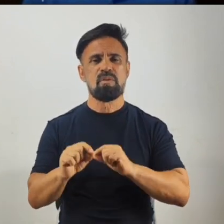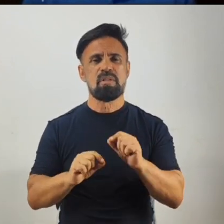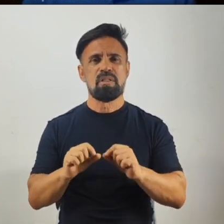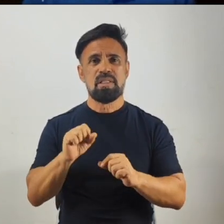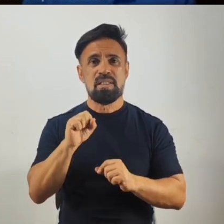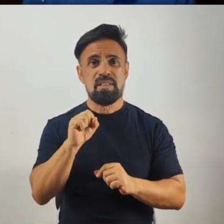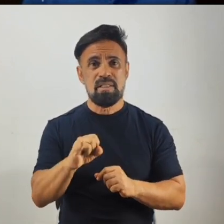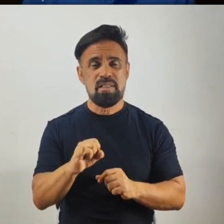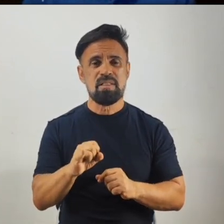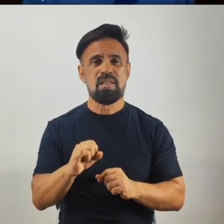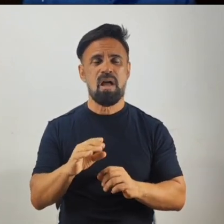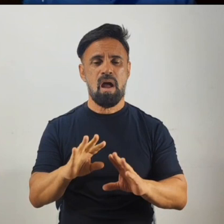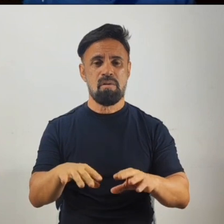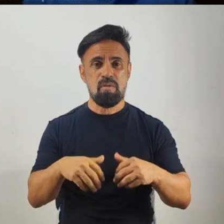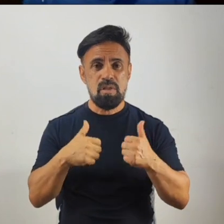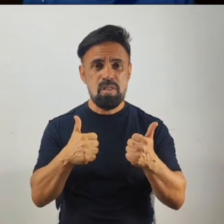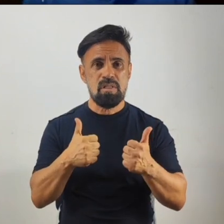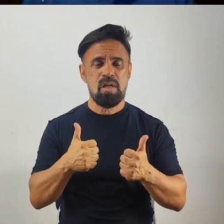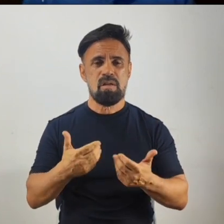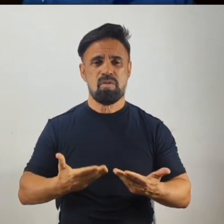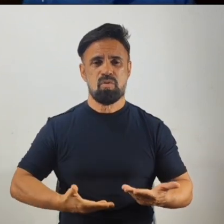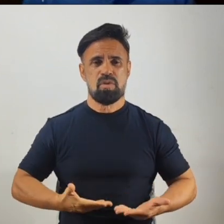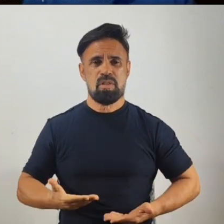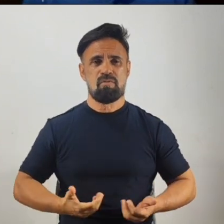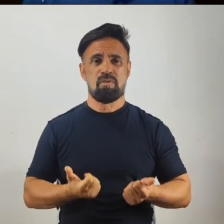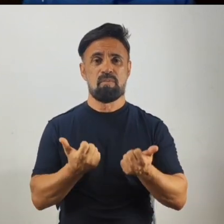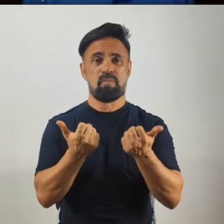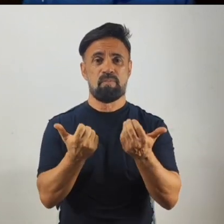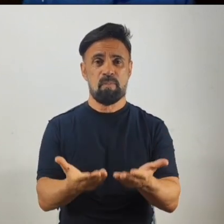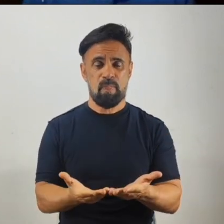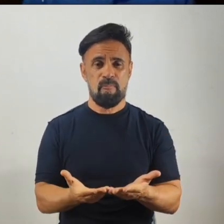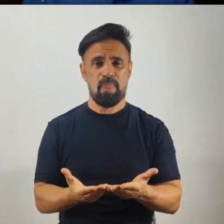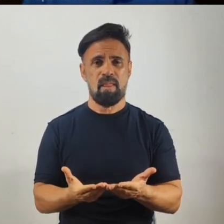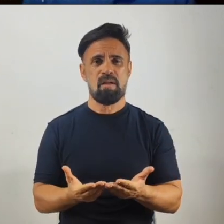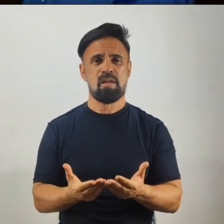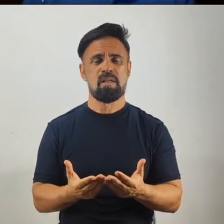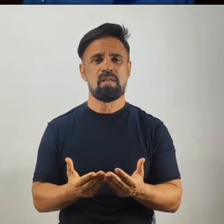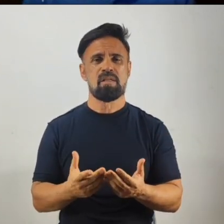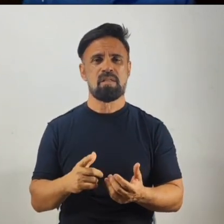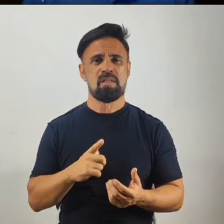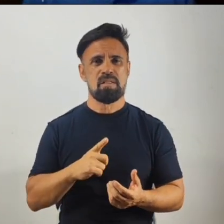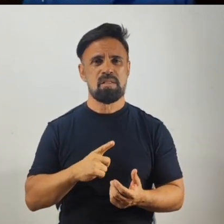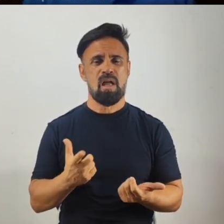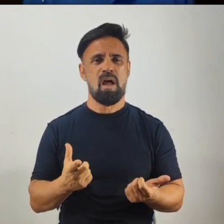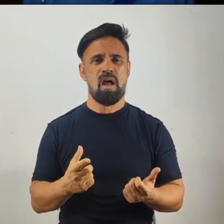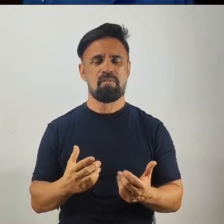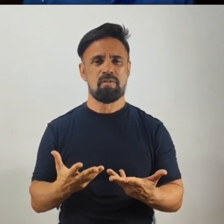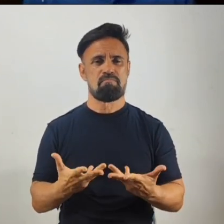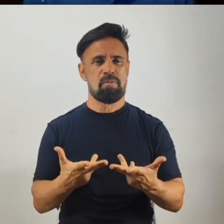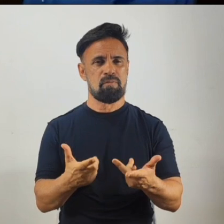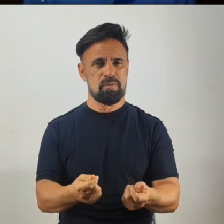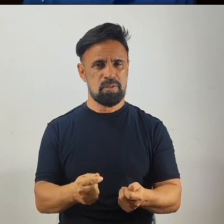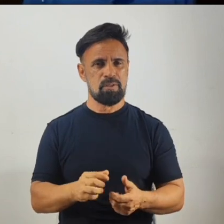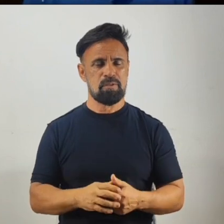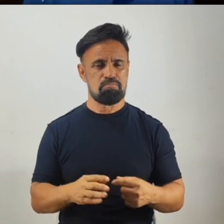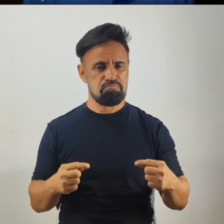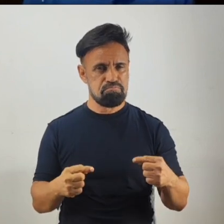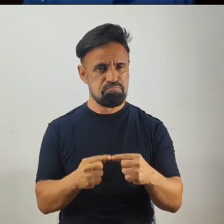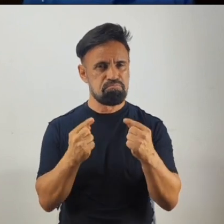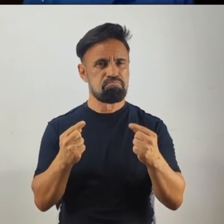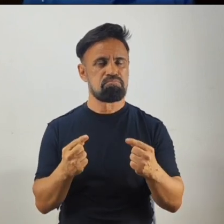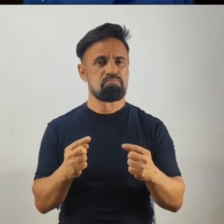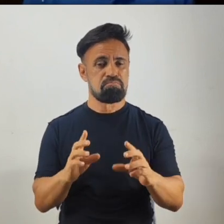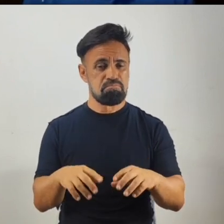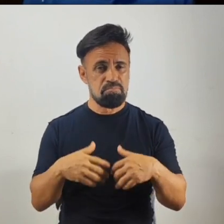que vão avaliar constantemente se a qualidade do serviço prestada, ela